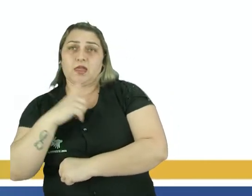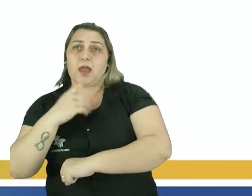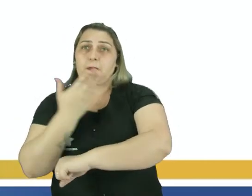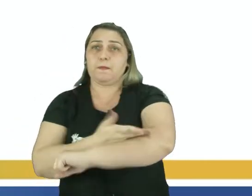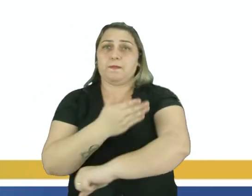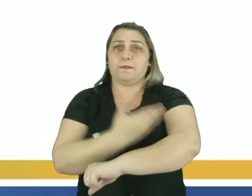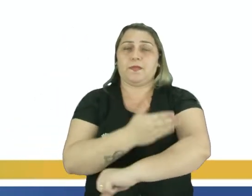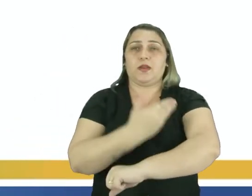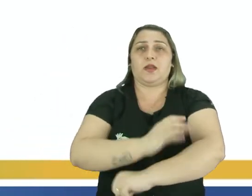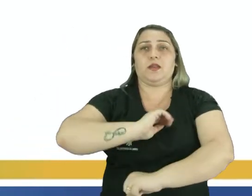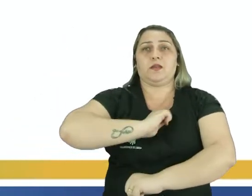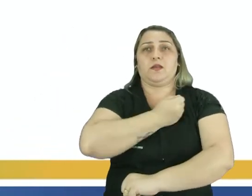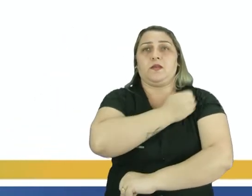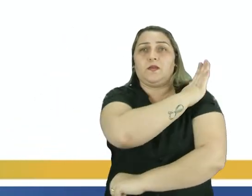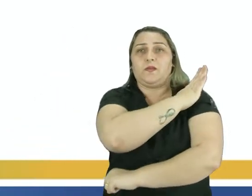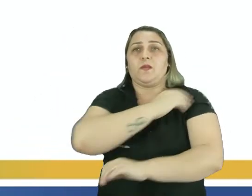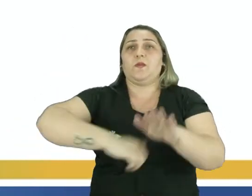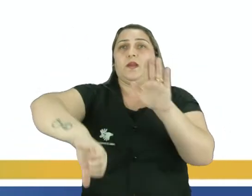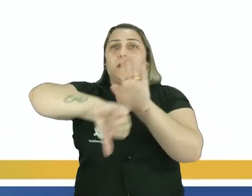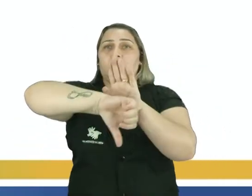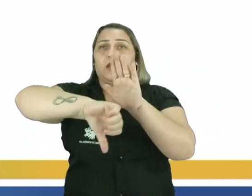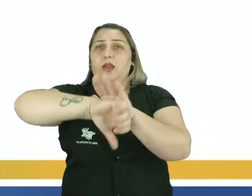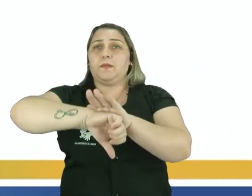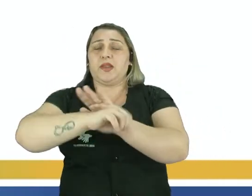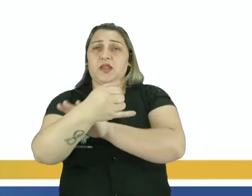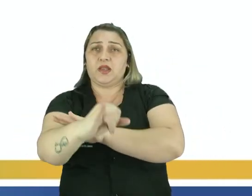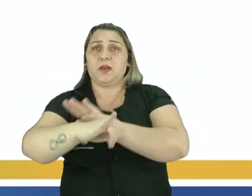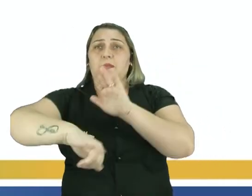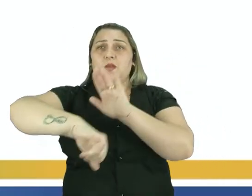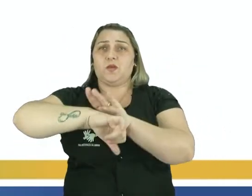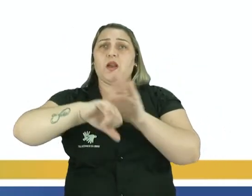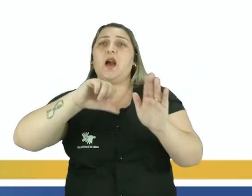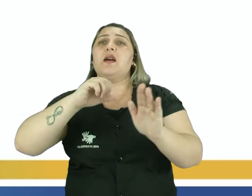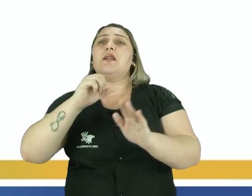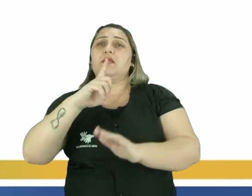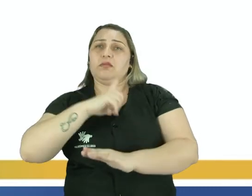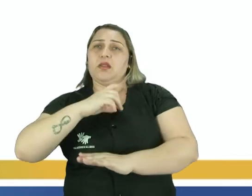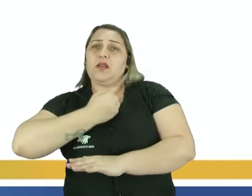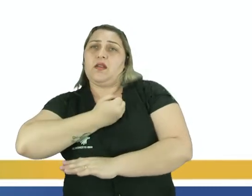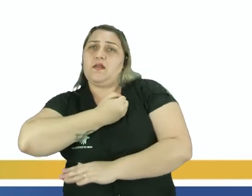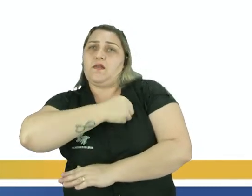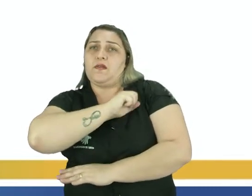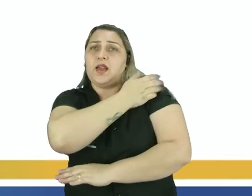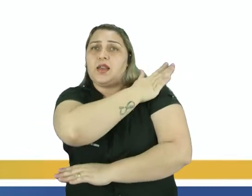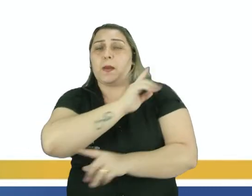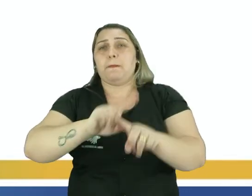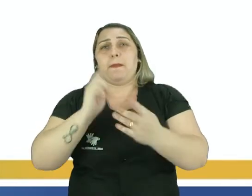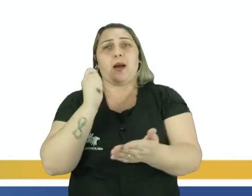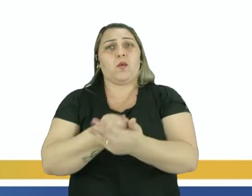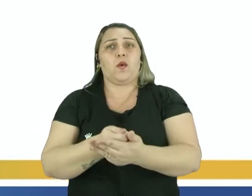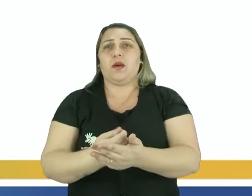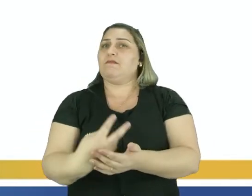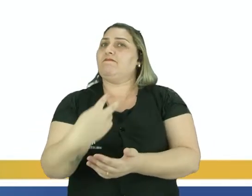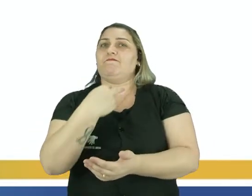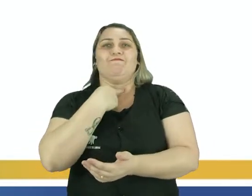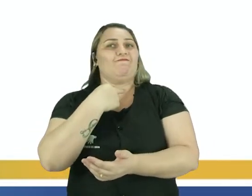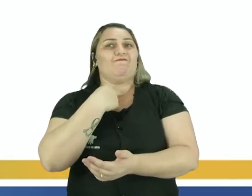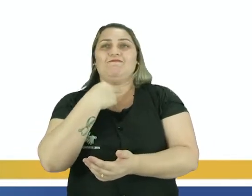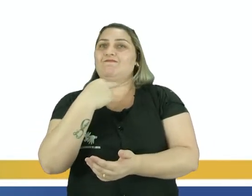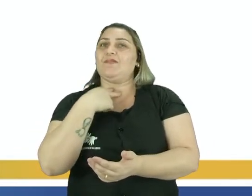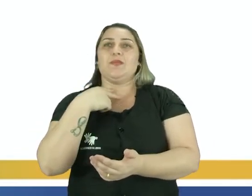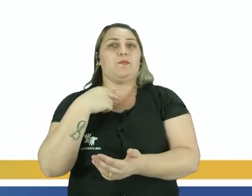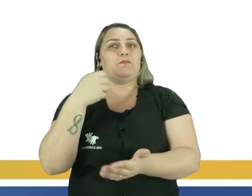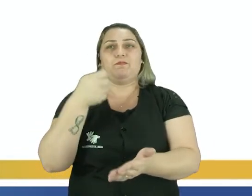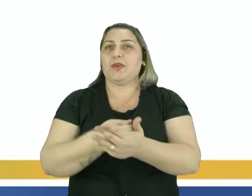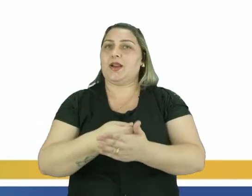prática do racismo como um crime inafiançável, já que nesse período ainda tinha era ainda uma grande emblemática, um grande